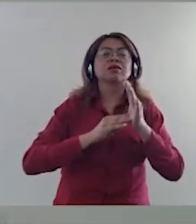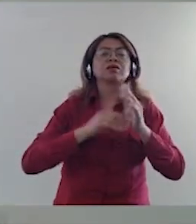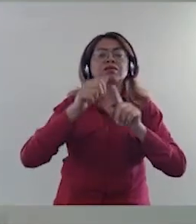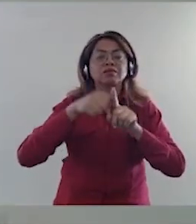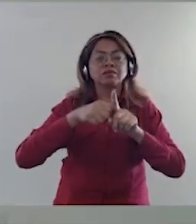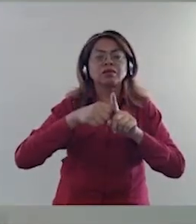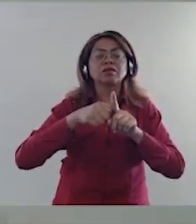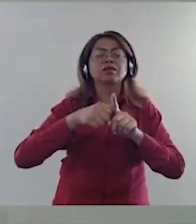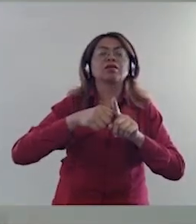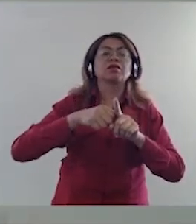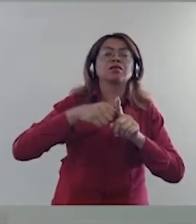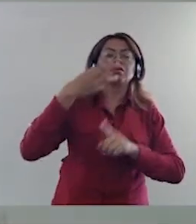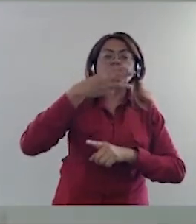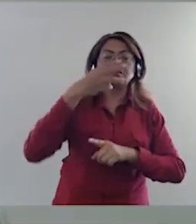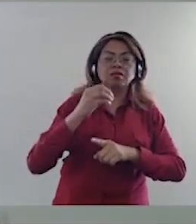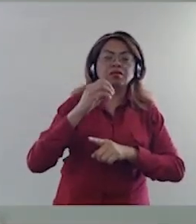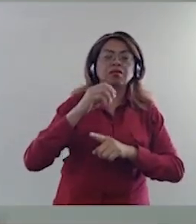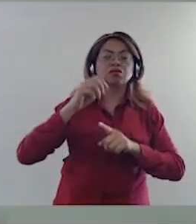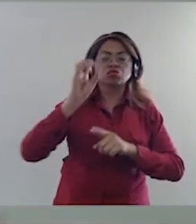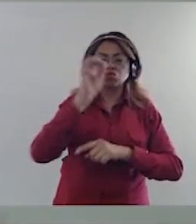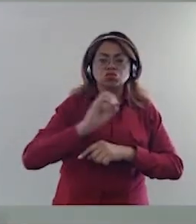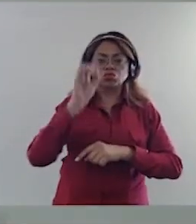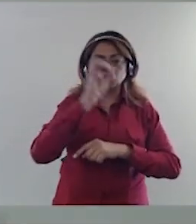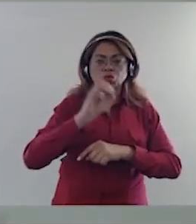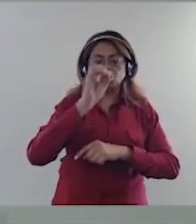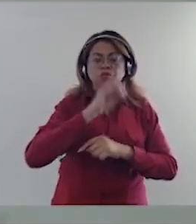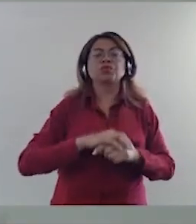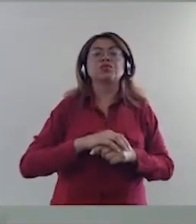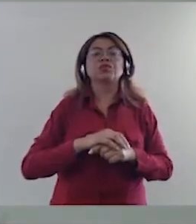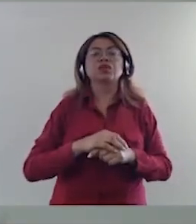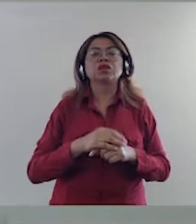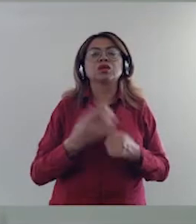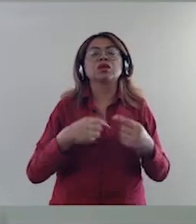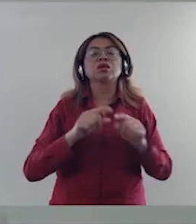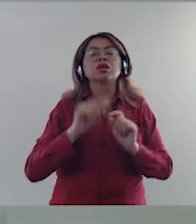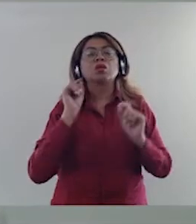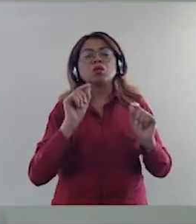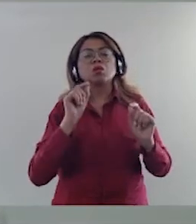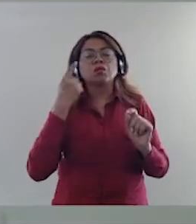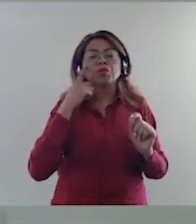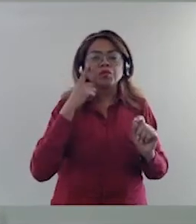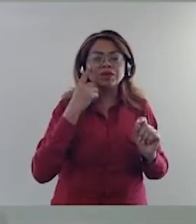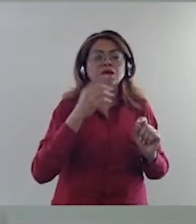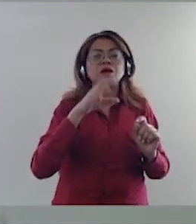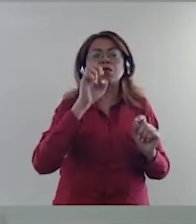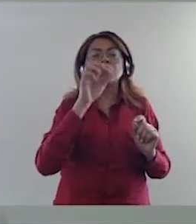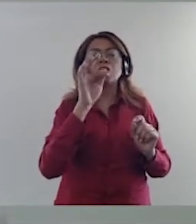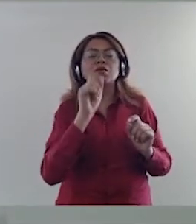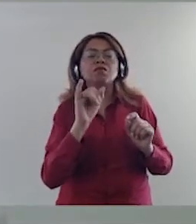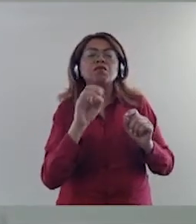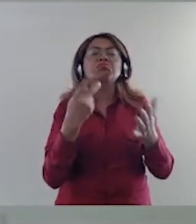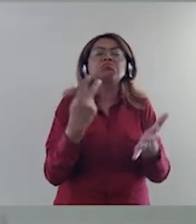relativa à suspensão da prescrição. E aí, dois efeitos, com